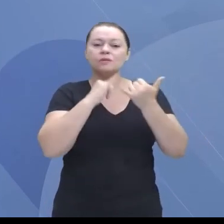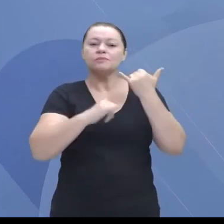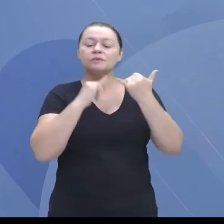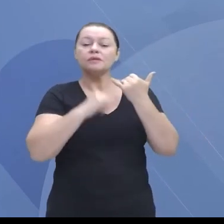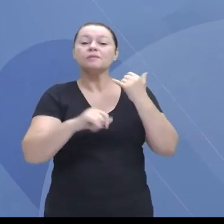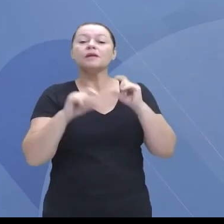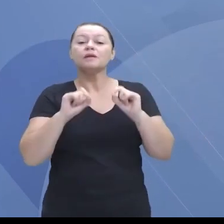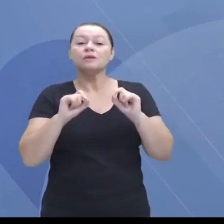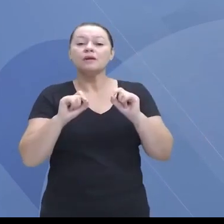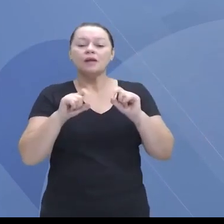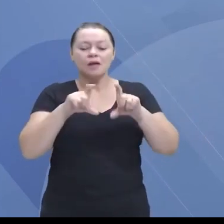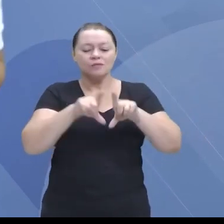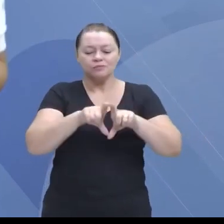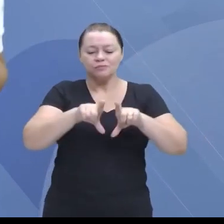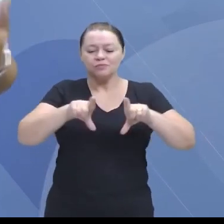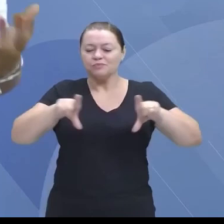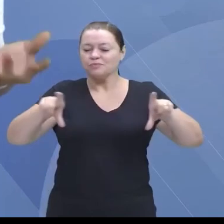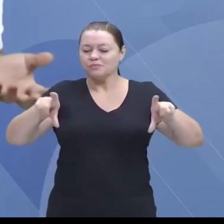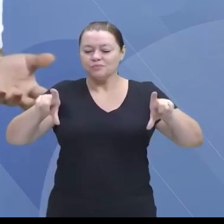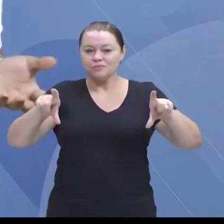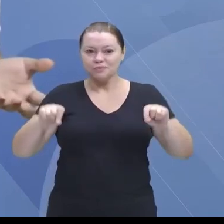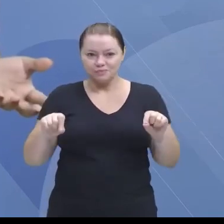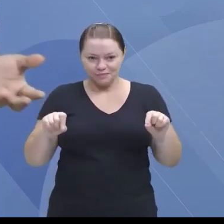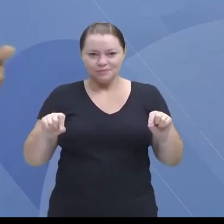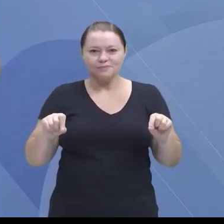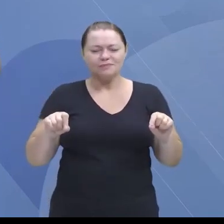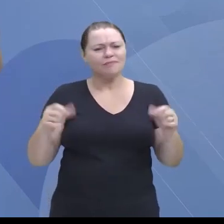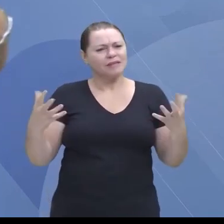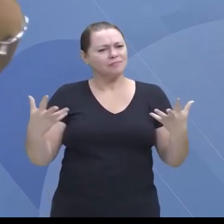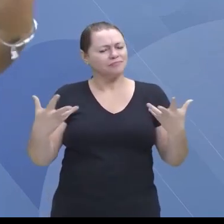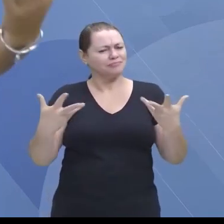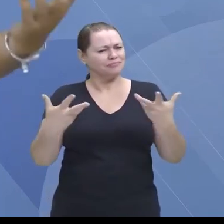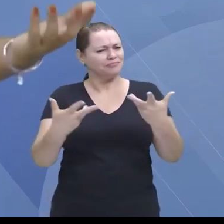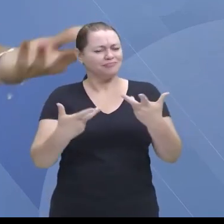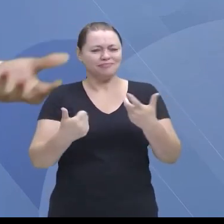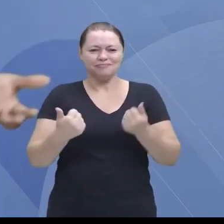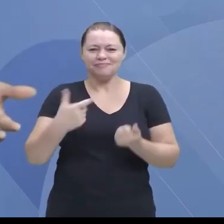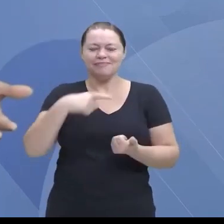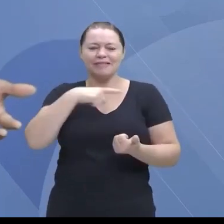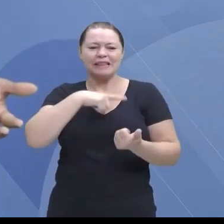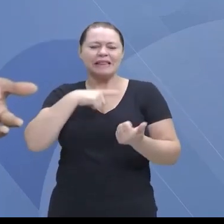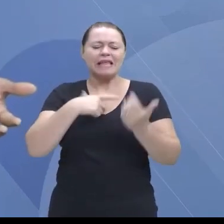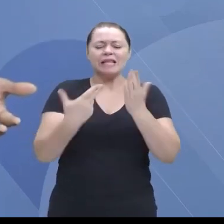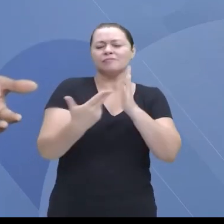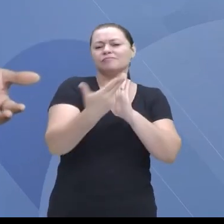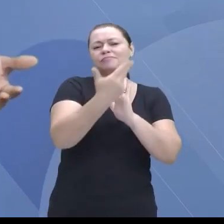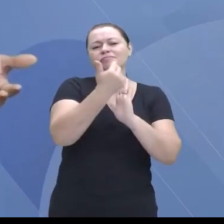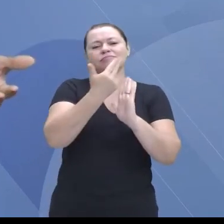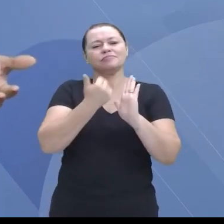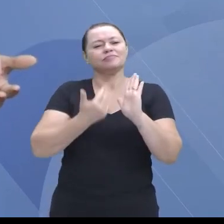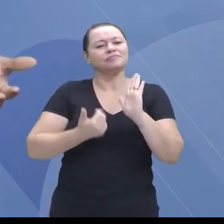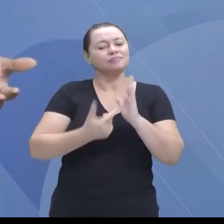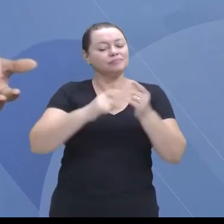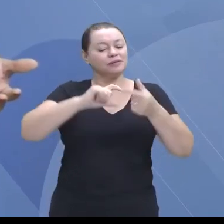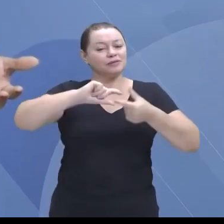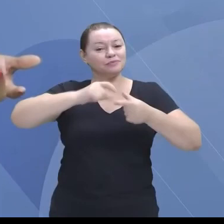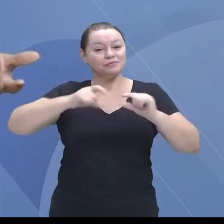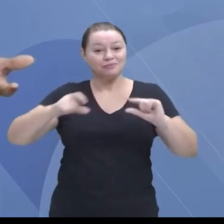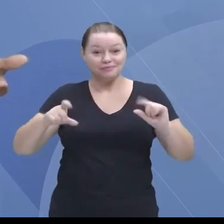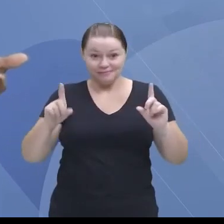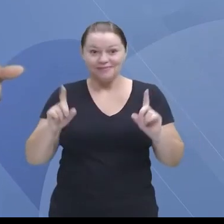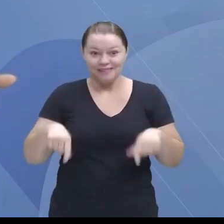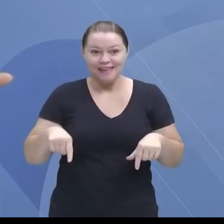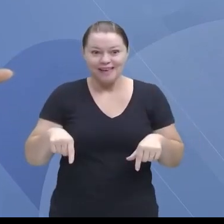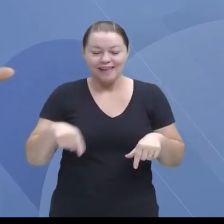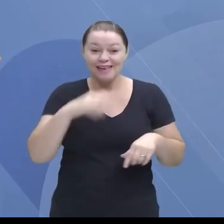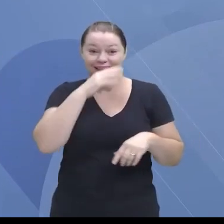um retângulo. Que quadro lindo, com muitas figuras geométricas. E crianças, quando